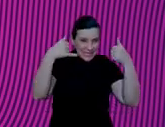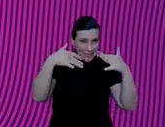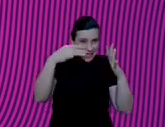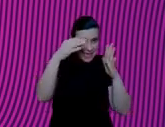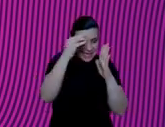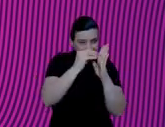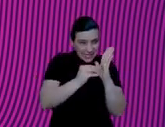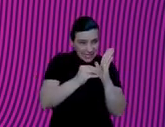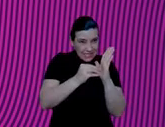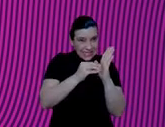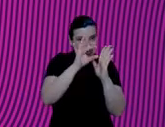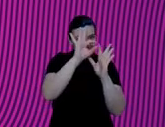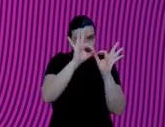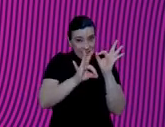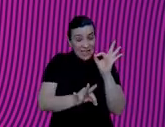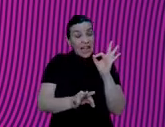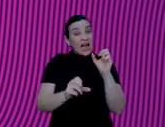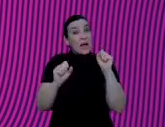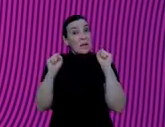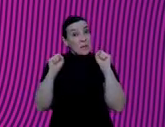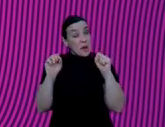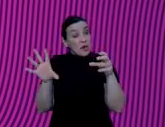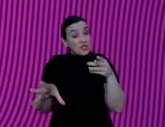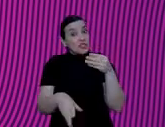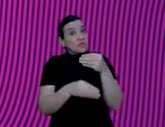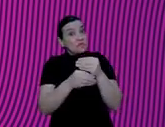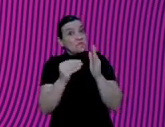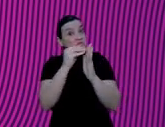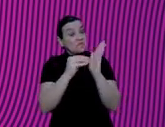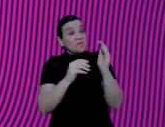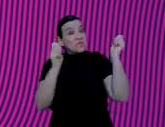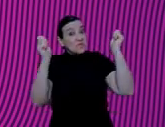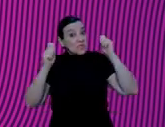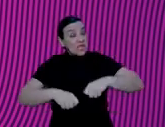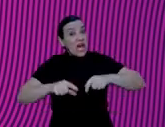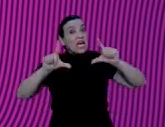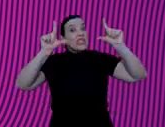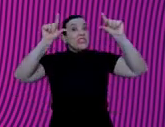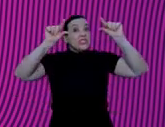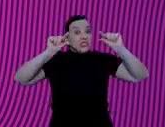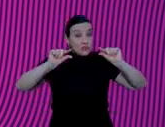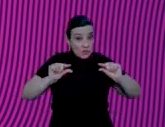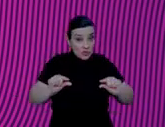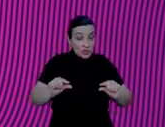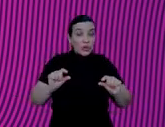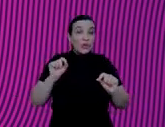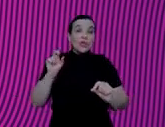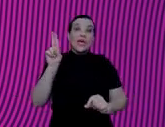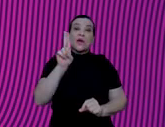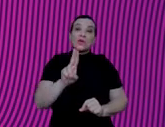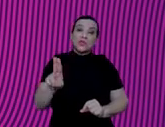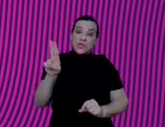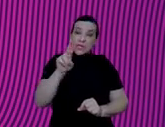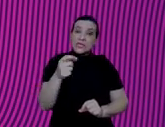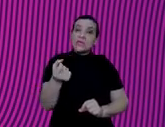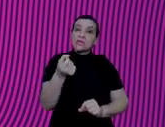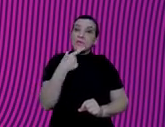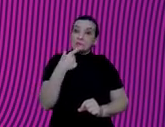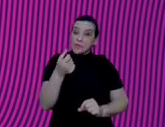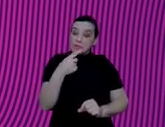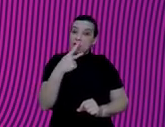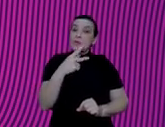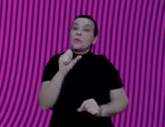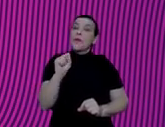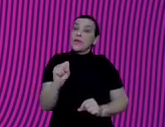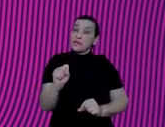muito importante para que a gente diminua a utilização de opioides na emergência, que